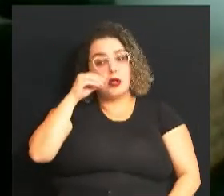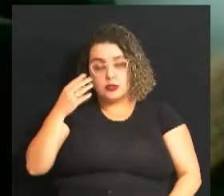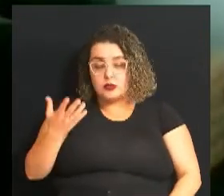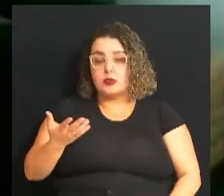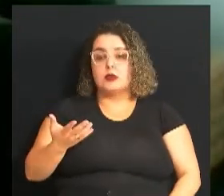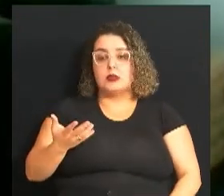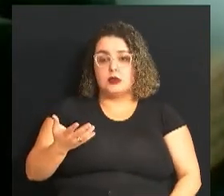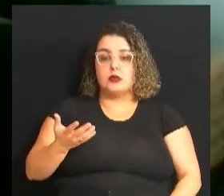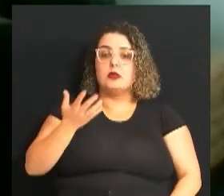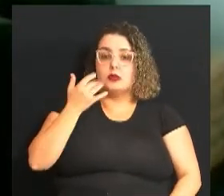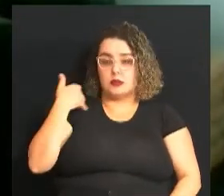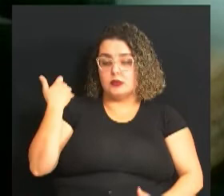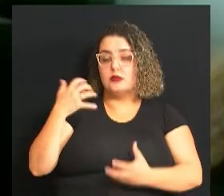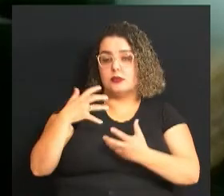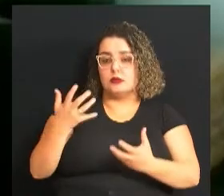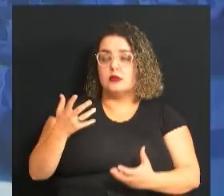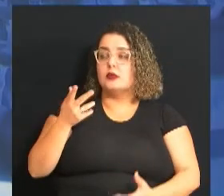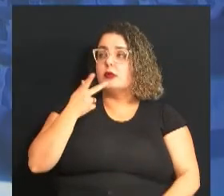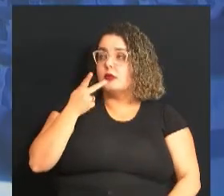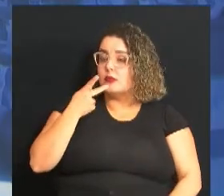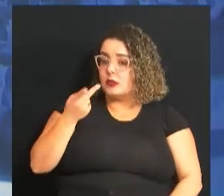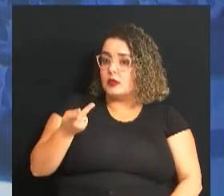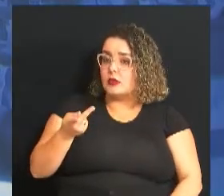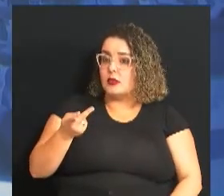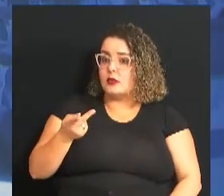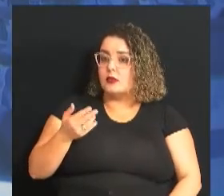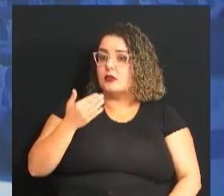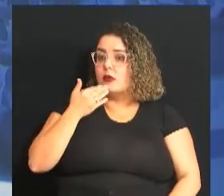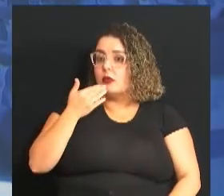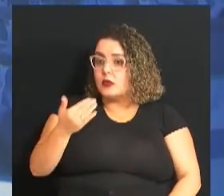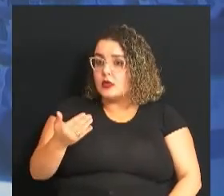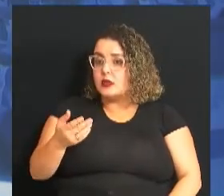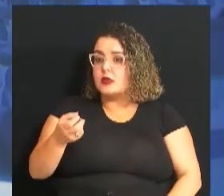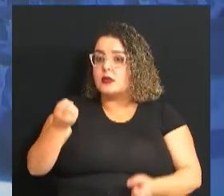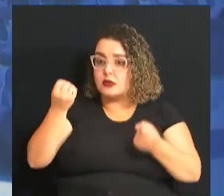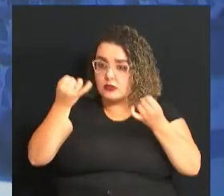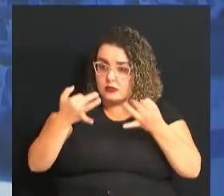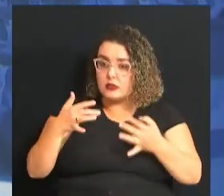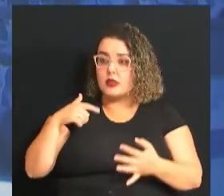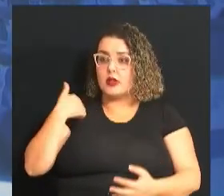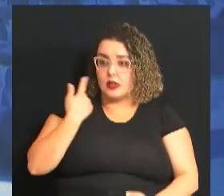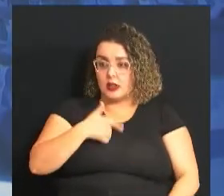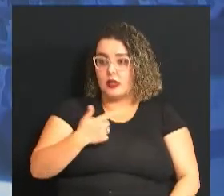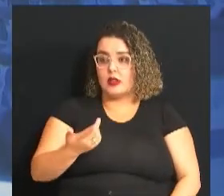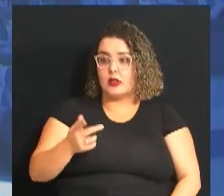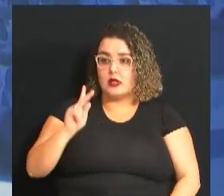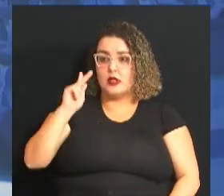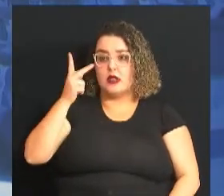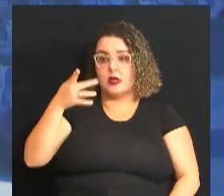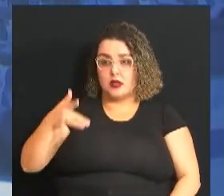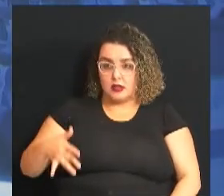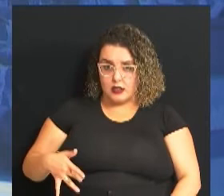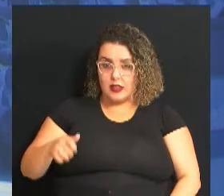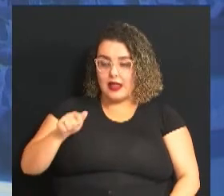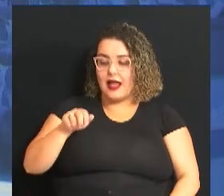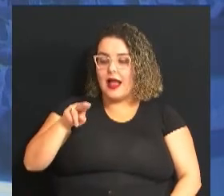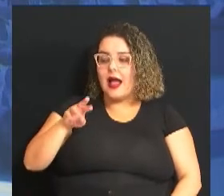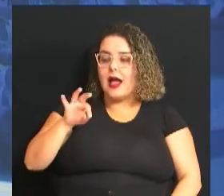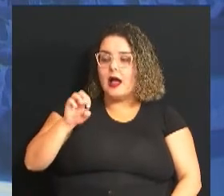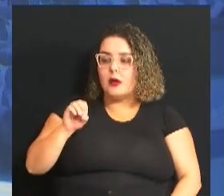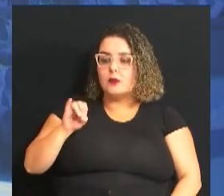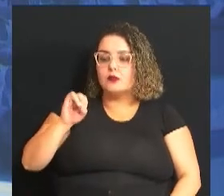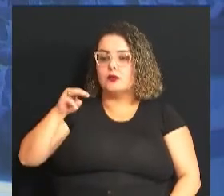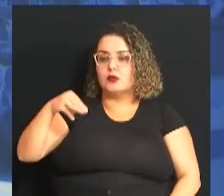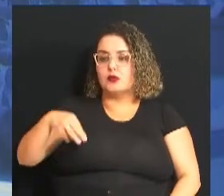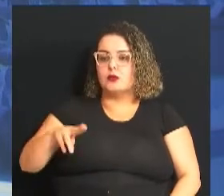nos idosos. Como o senhor citou, eu vou pedir para o senhor aí explicar para a gente, né, essa hepatite autoimune. Primeiro eu vou